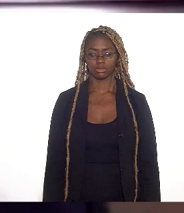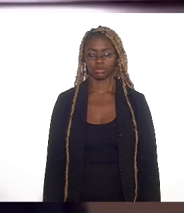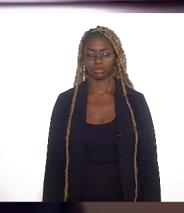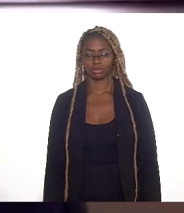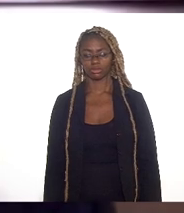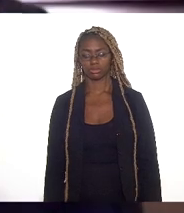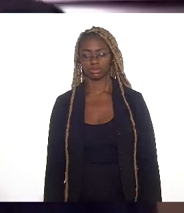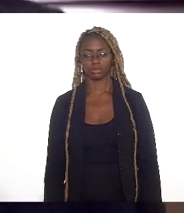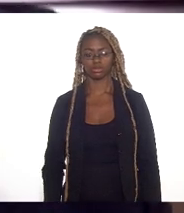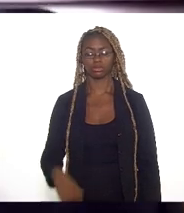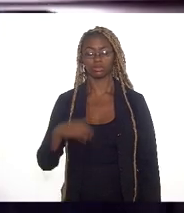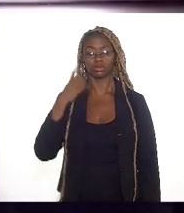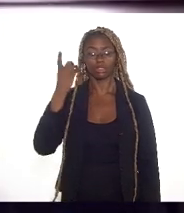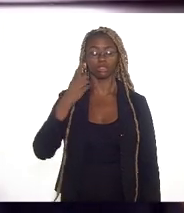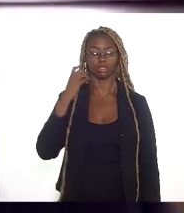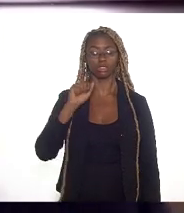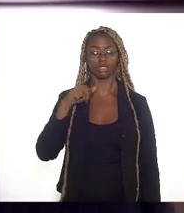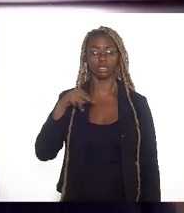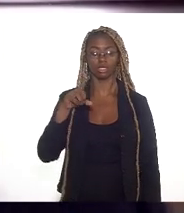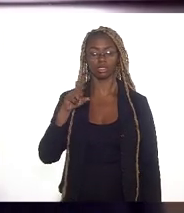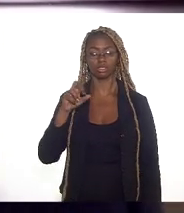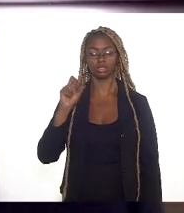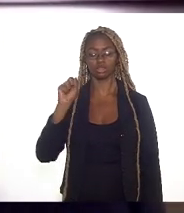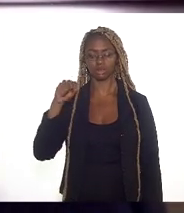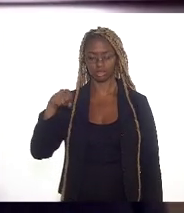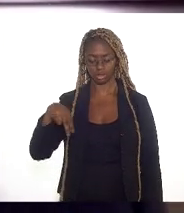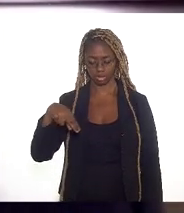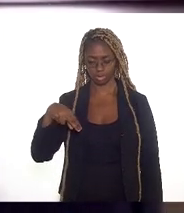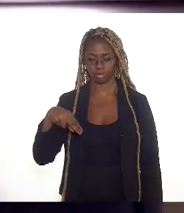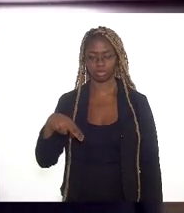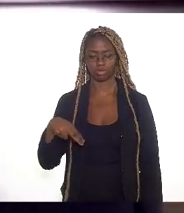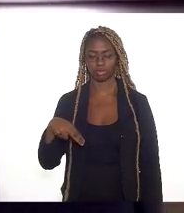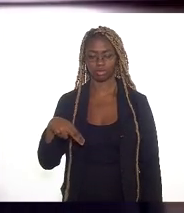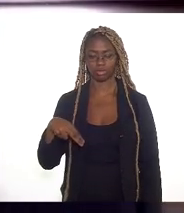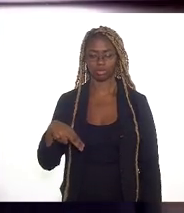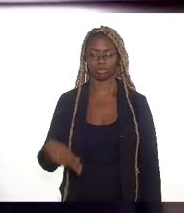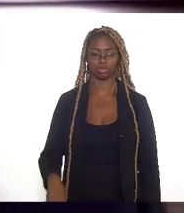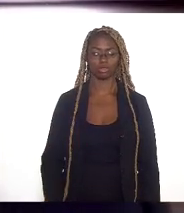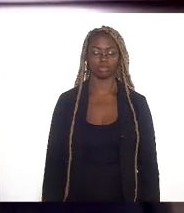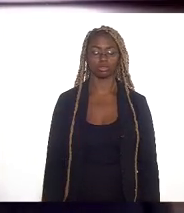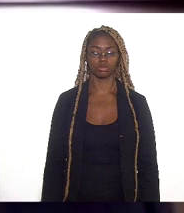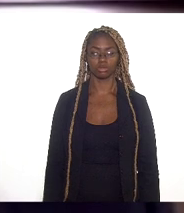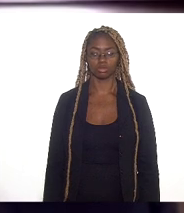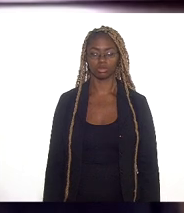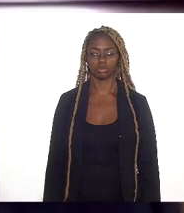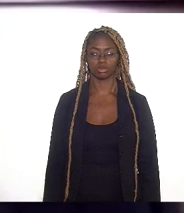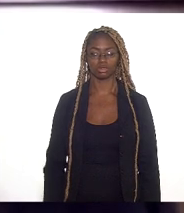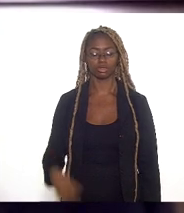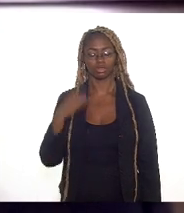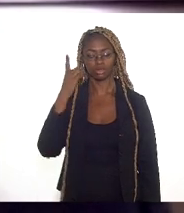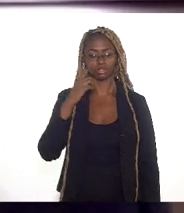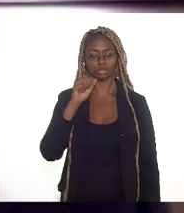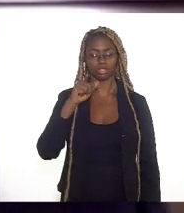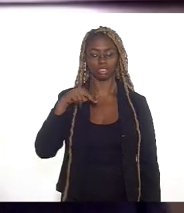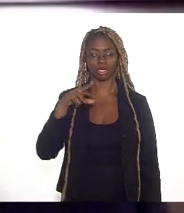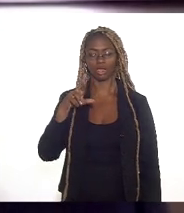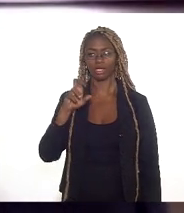Deputado Anderson Moraes. Deputado Anderson Moraes. Deputado André